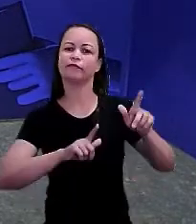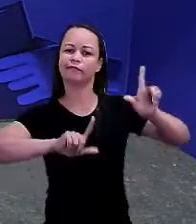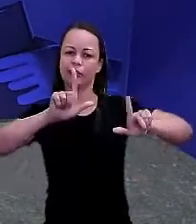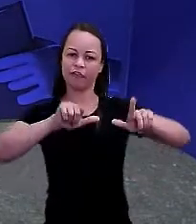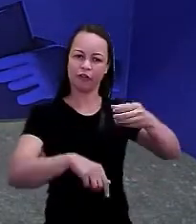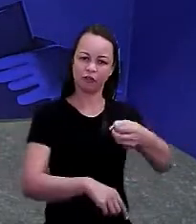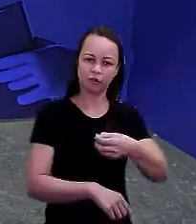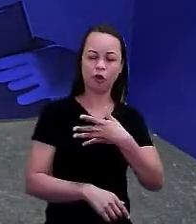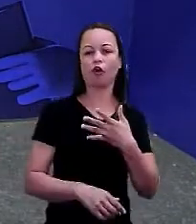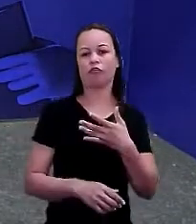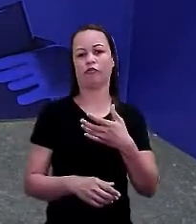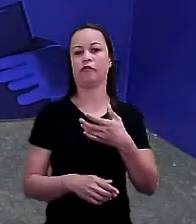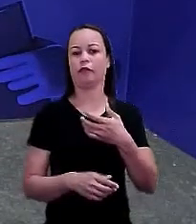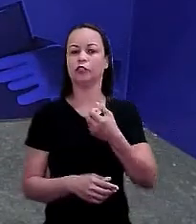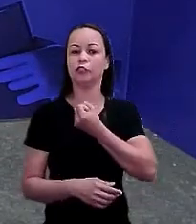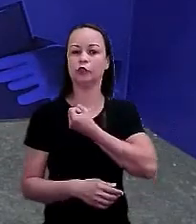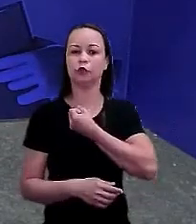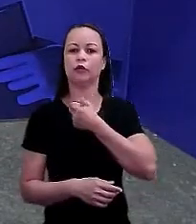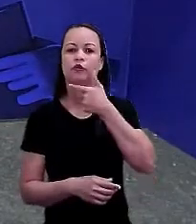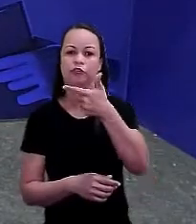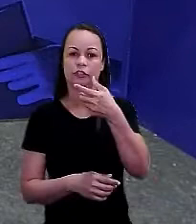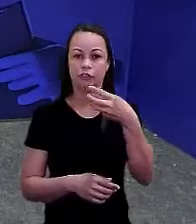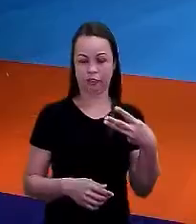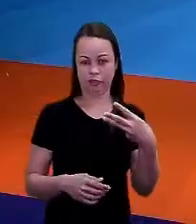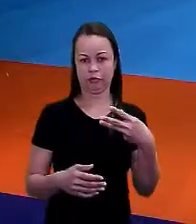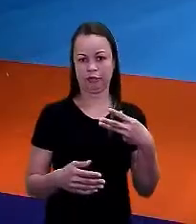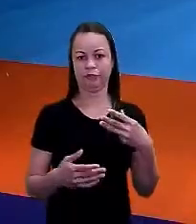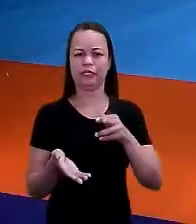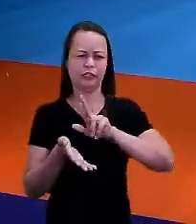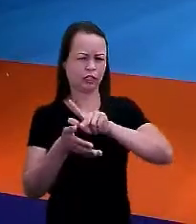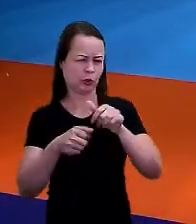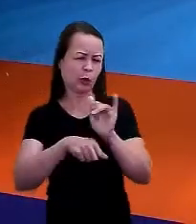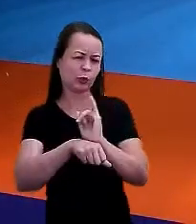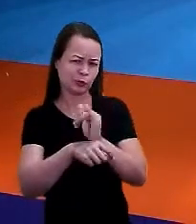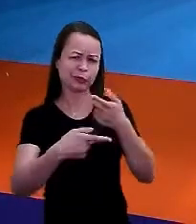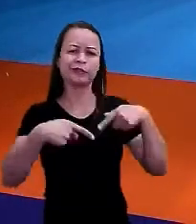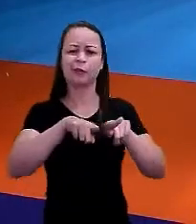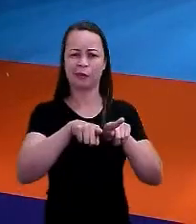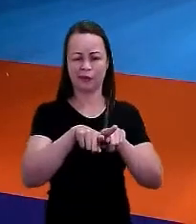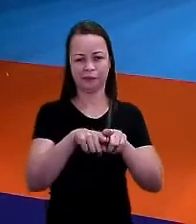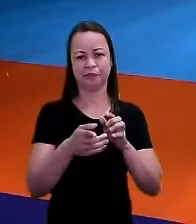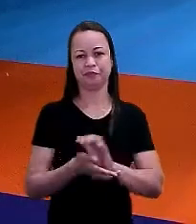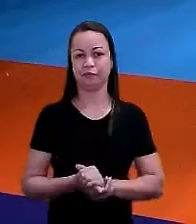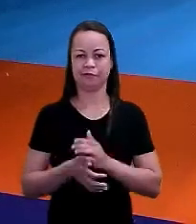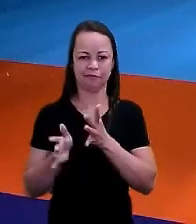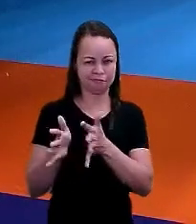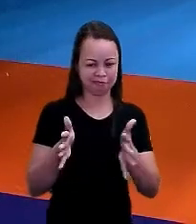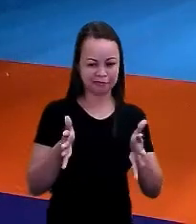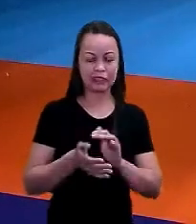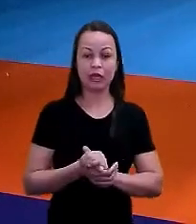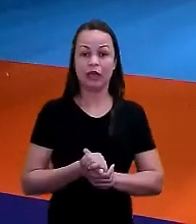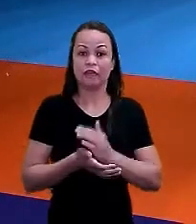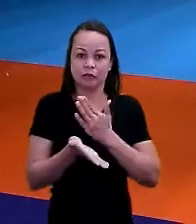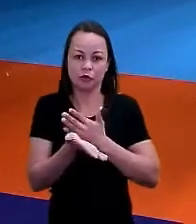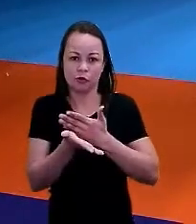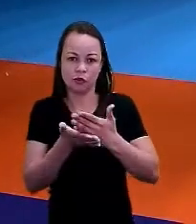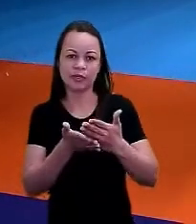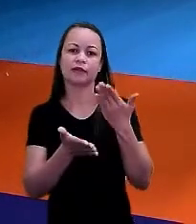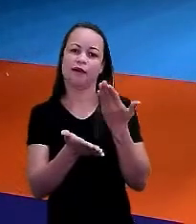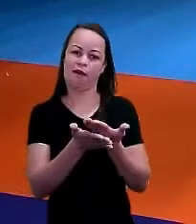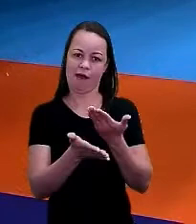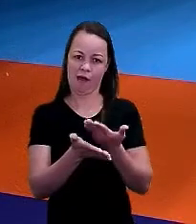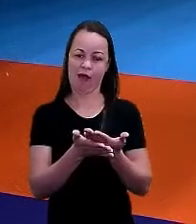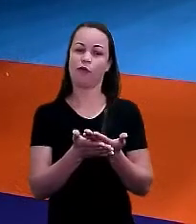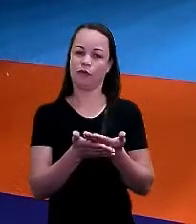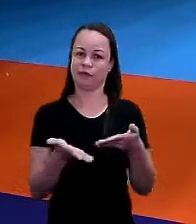na rede social, YouTube e etc e tal. Então vamos começar, sem mais delongas, vamos começar a nossa